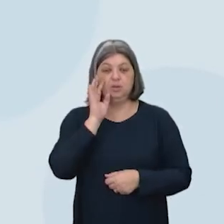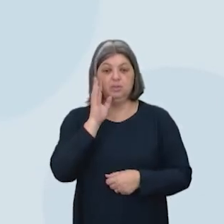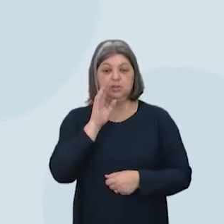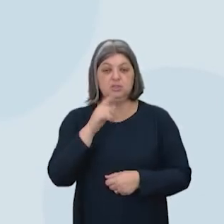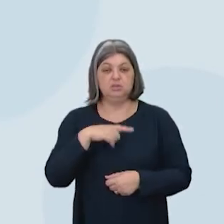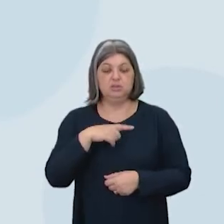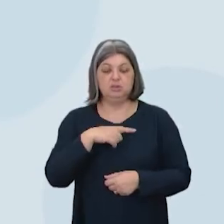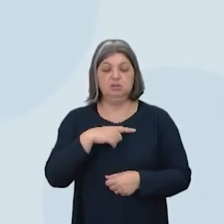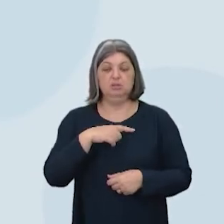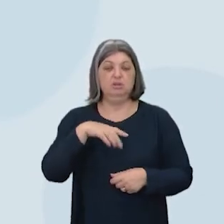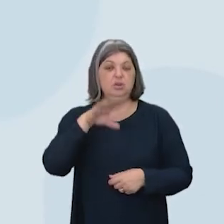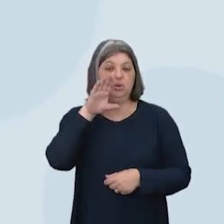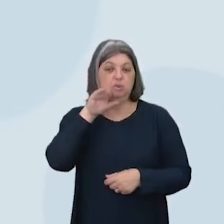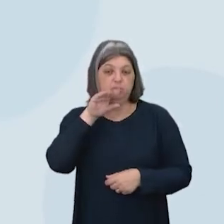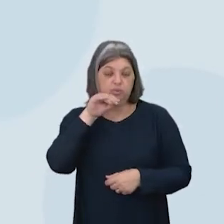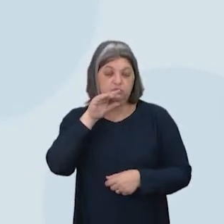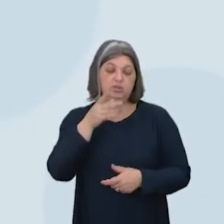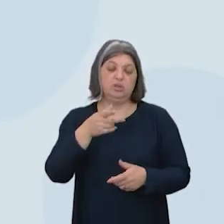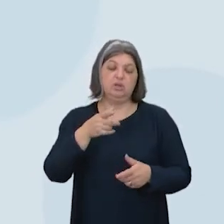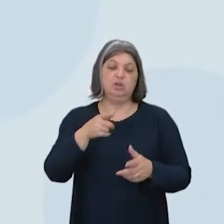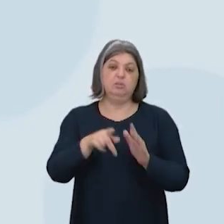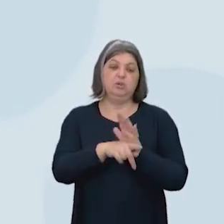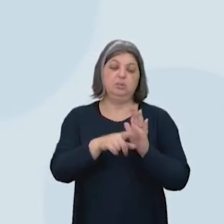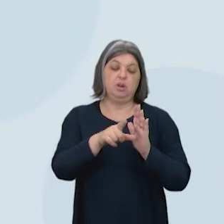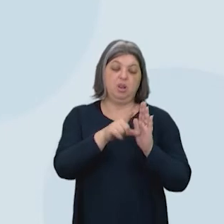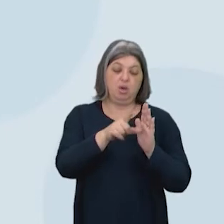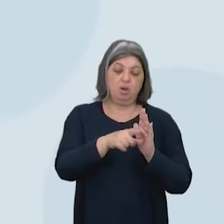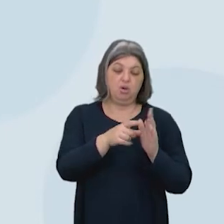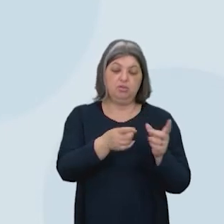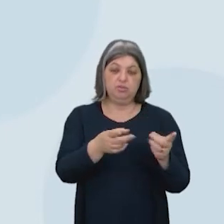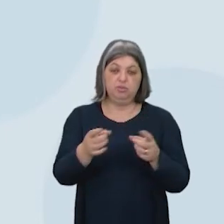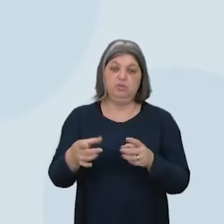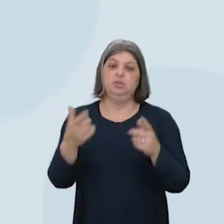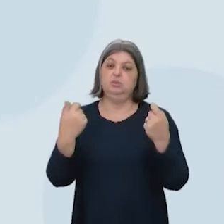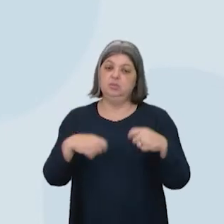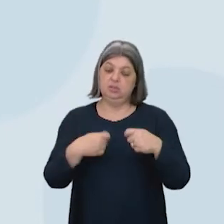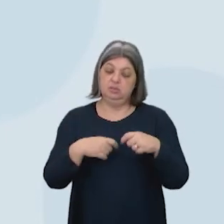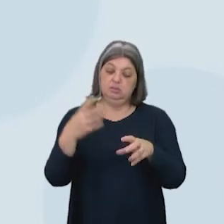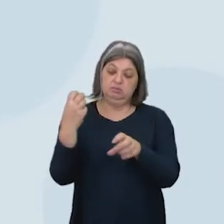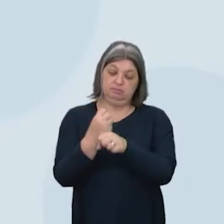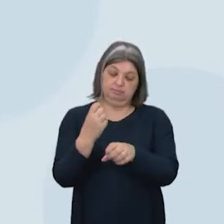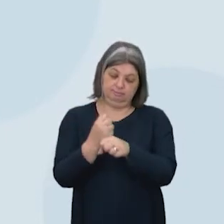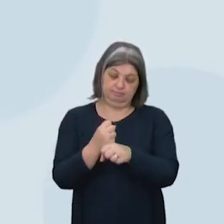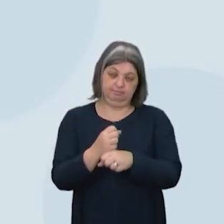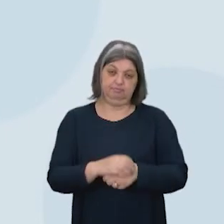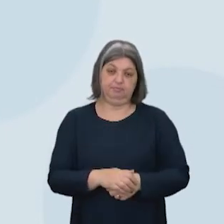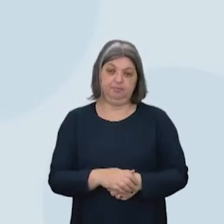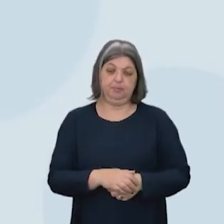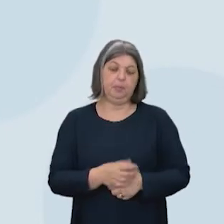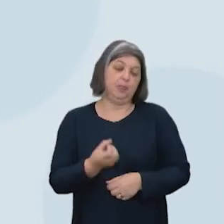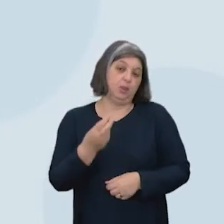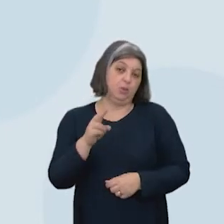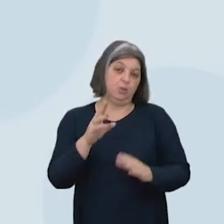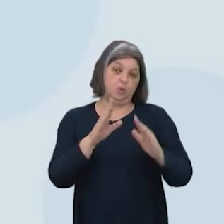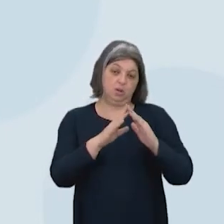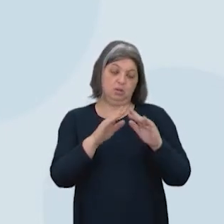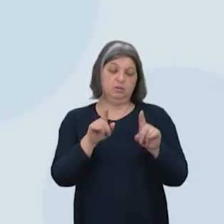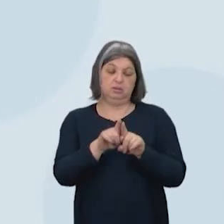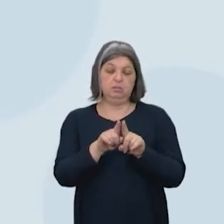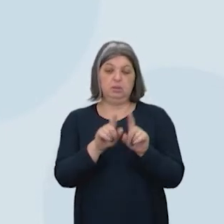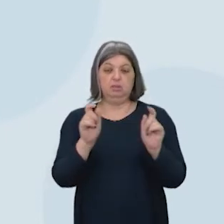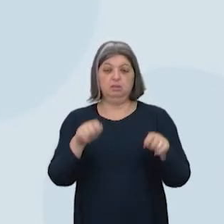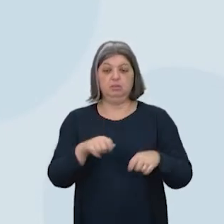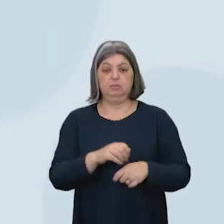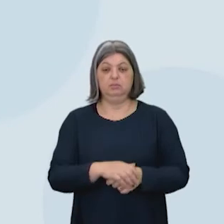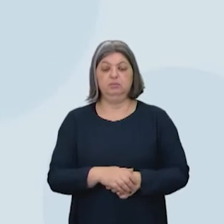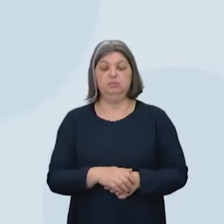comércio, né? Tem funcionários ali, você coloca toda a contabilidade. Ou da sua casa, né?